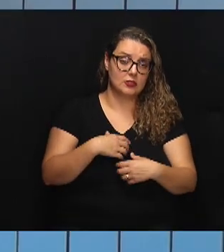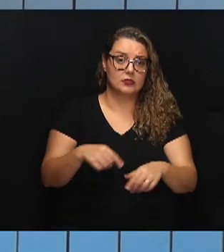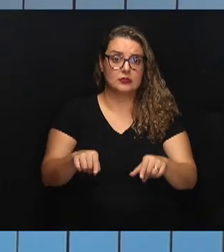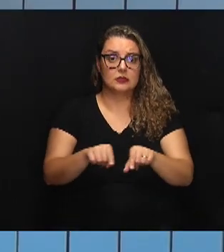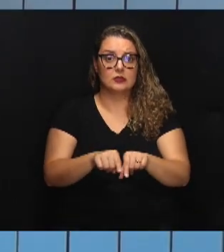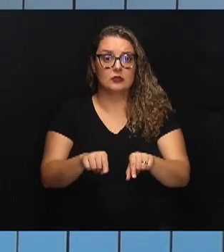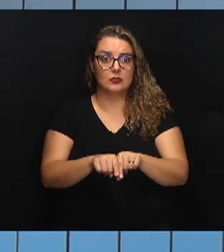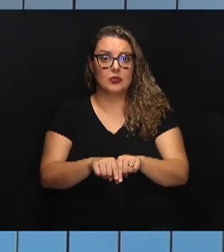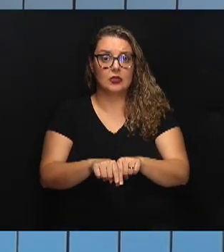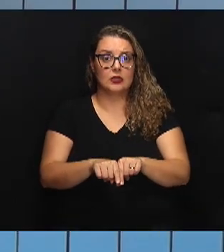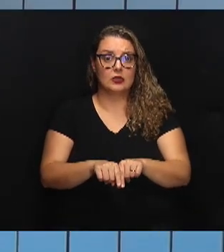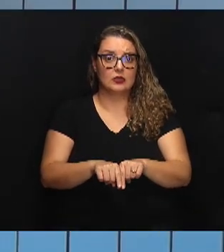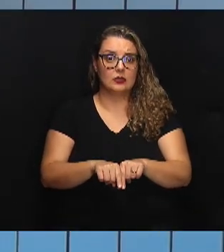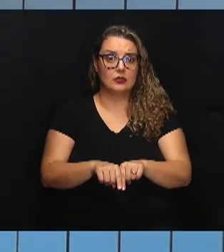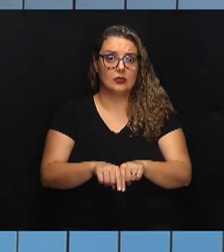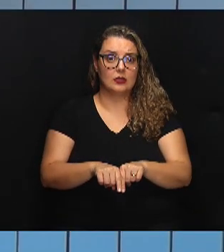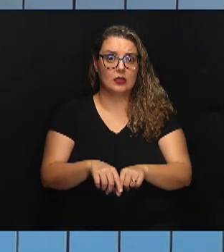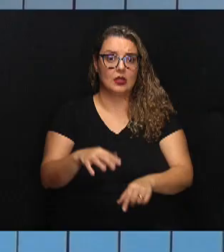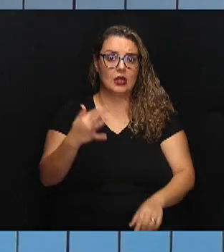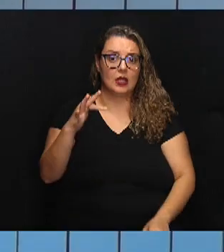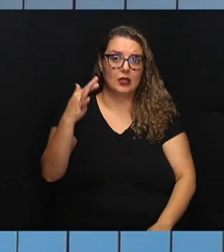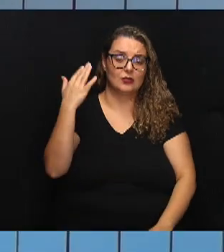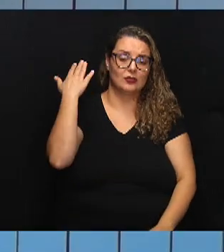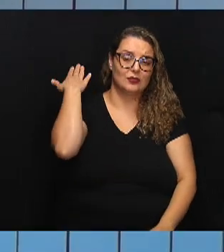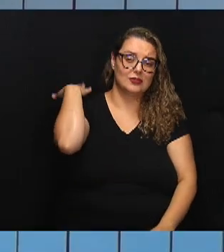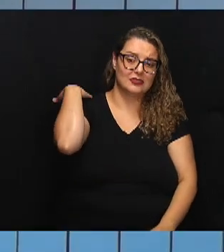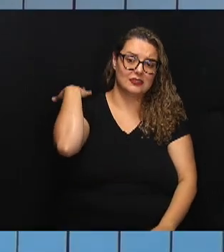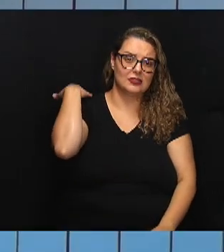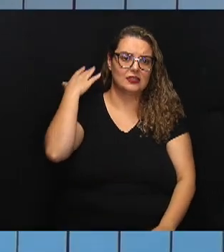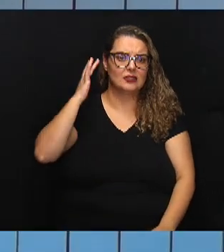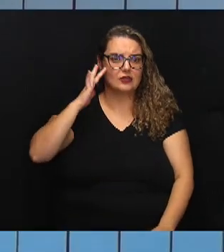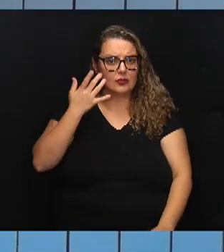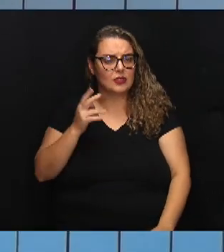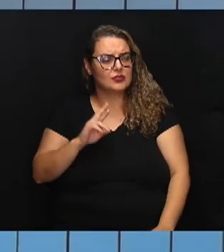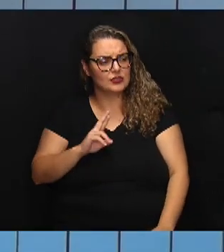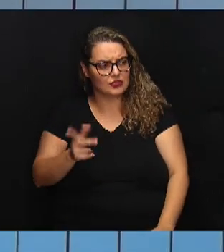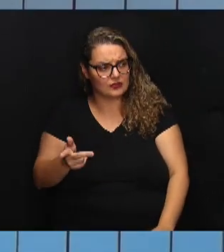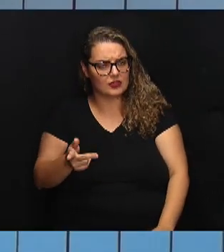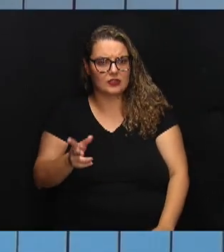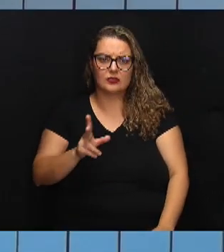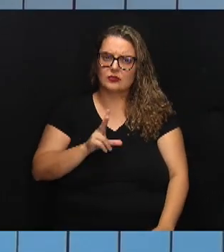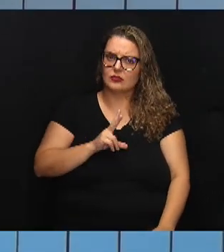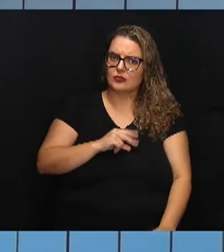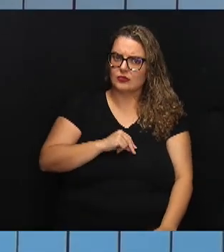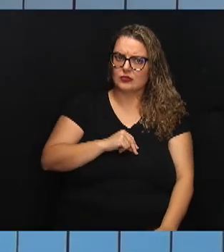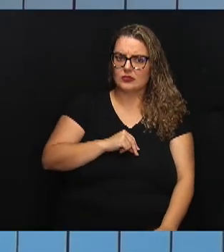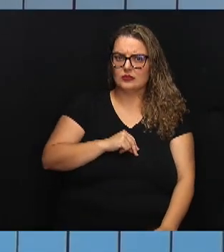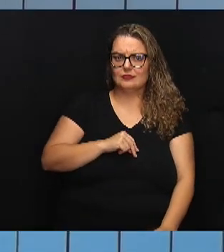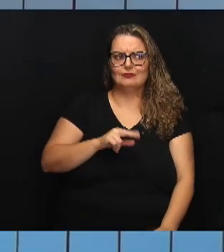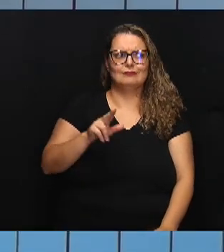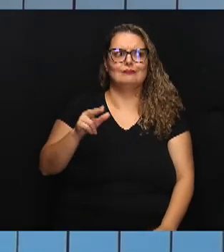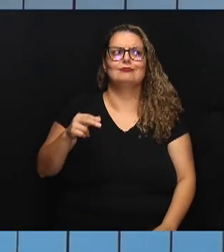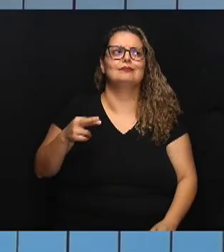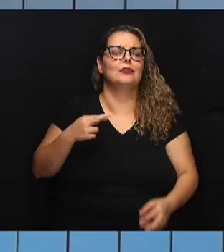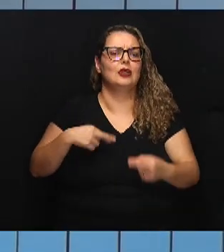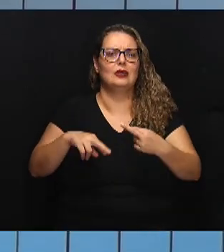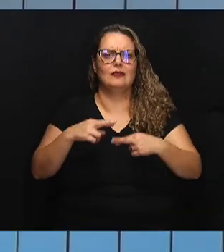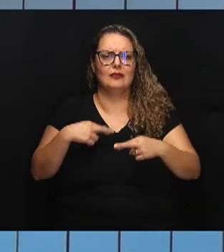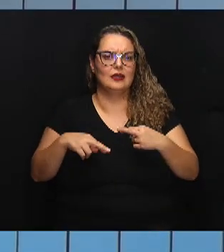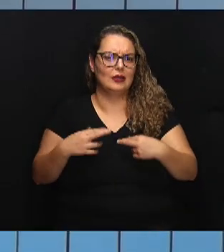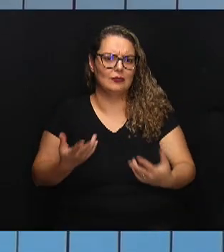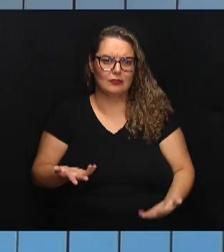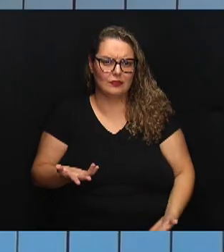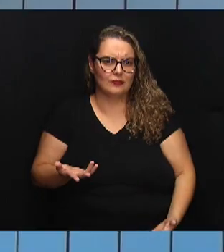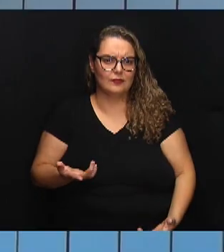a dor nas costas. E eu achei interessante isso, porque eu falei, nossa, uma coisa que você nunca vai relacionar, né,